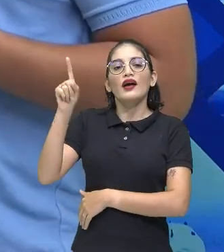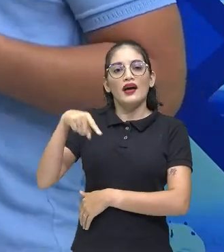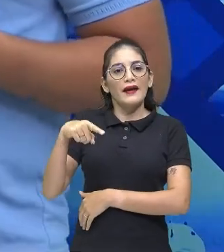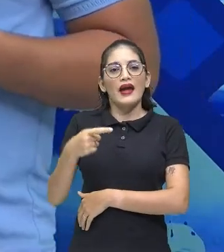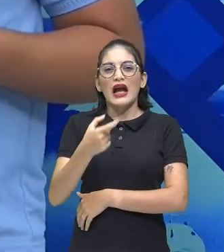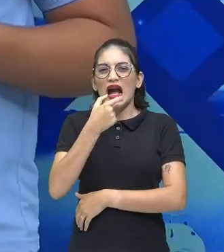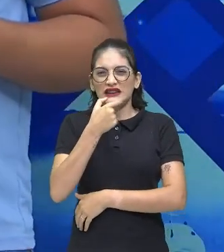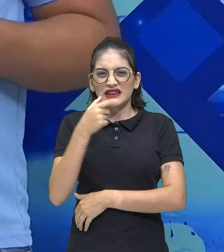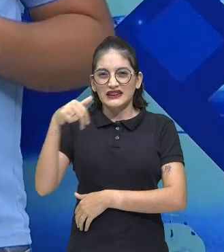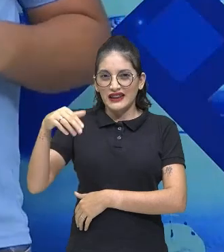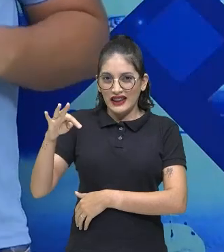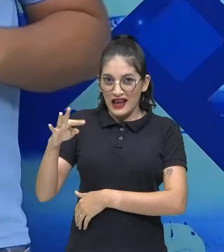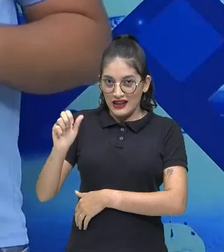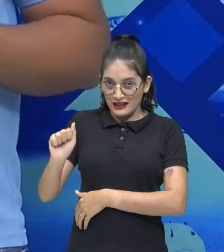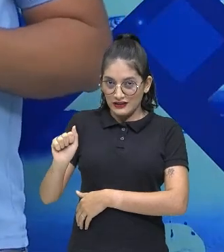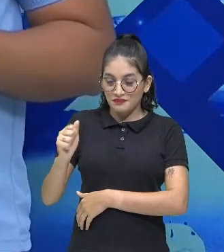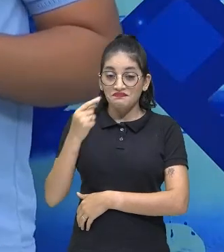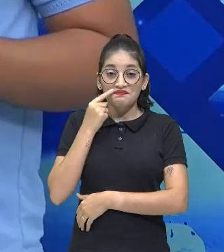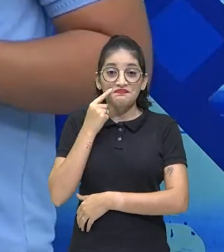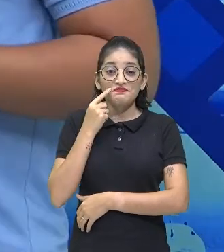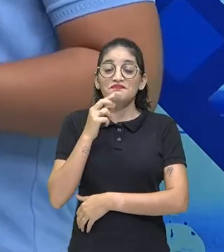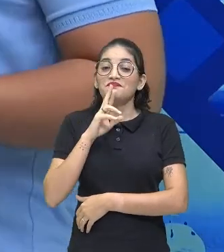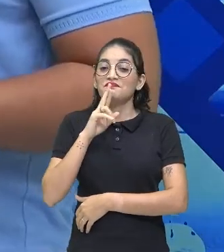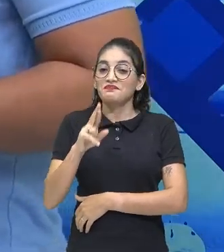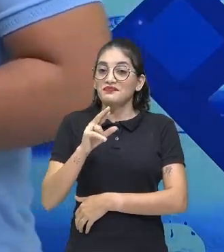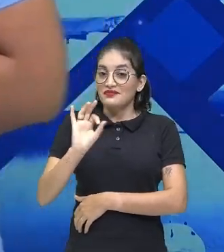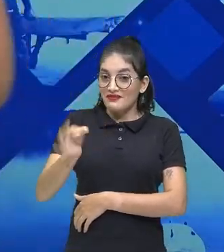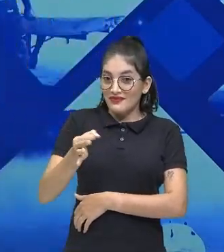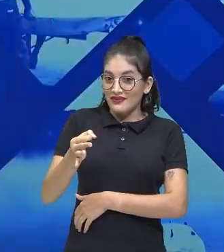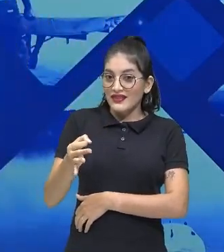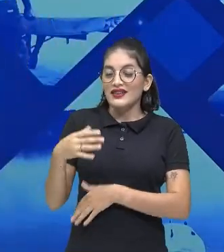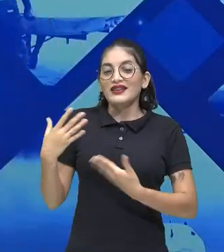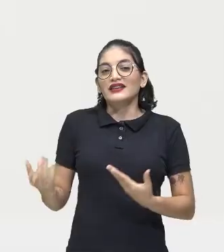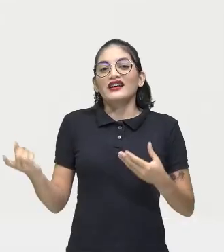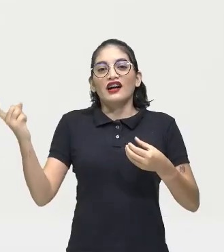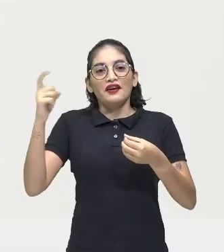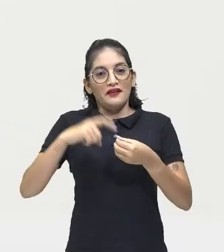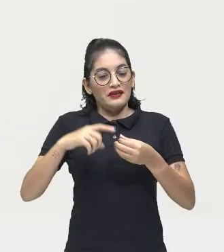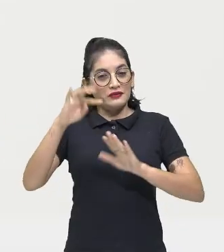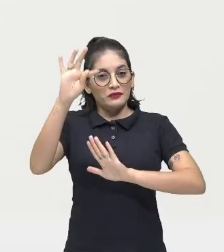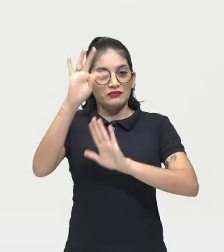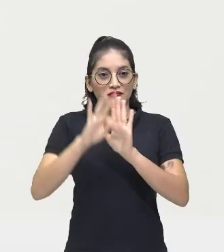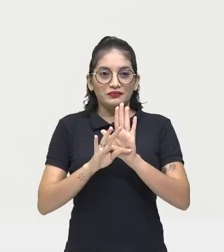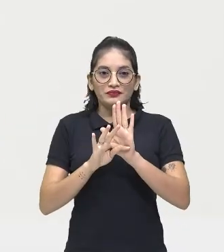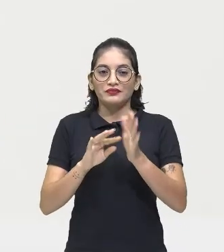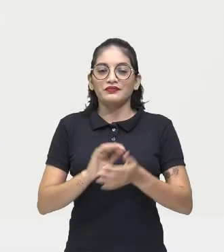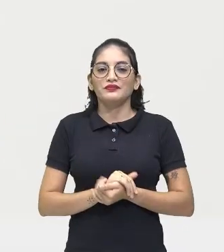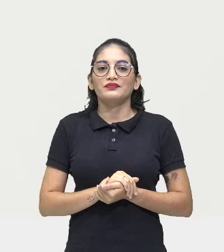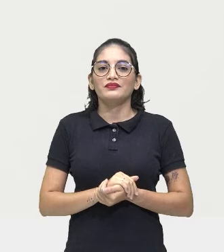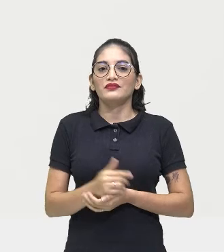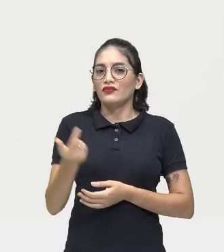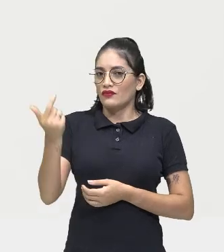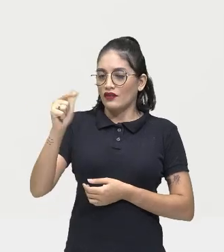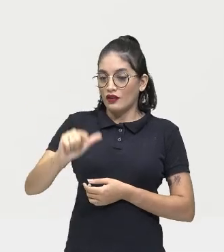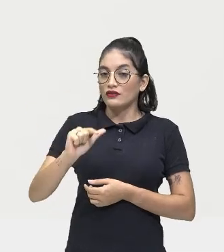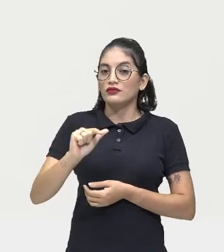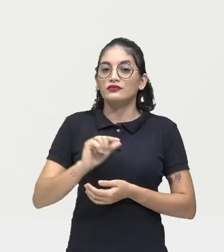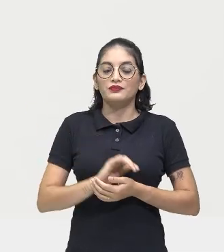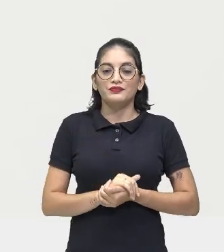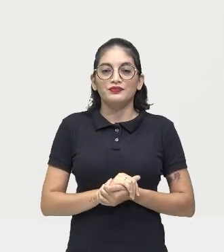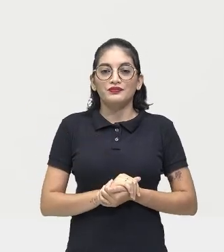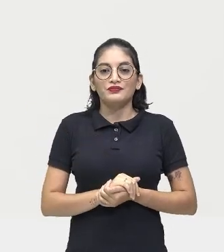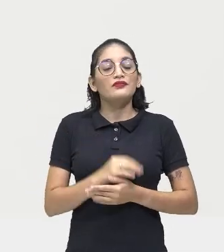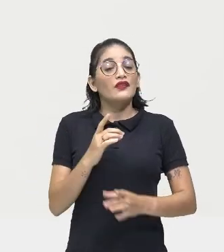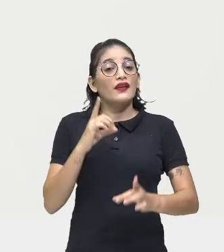biscoito de nata. Vamos confirmar lá no texto? Então, voltando aqui no nosso texto, mais uma vez, a gente